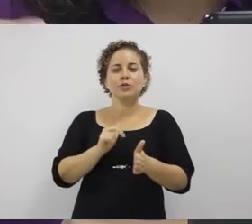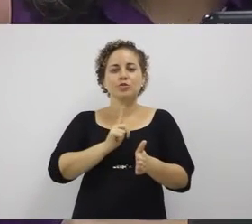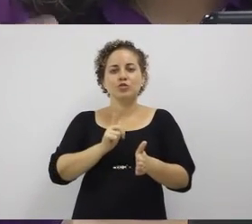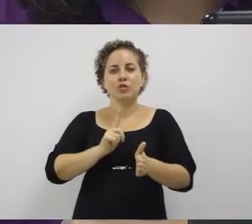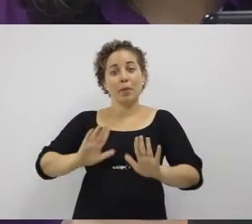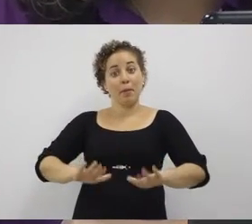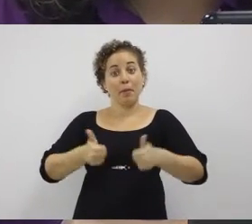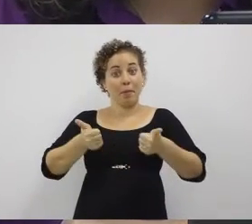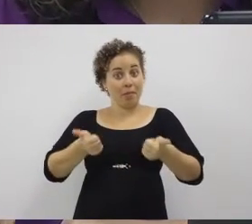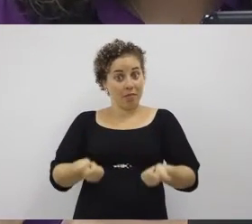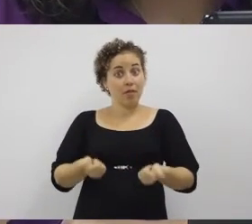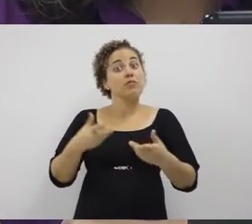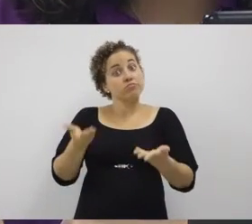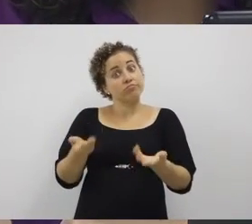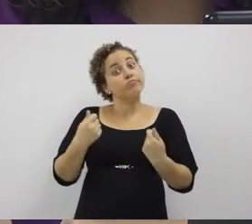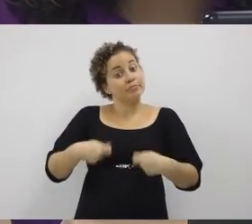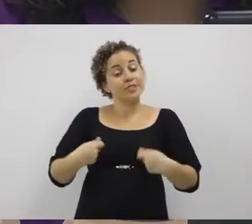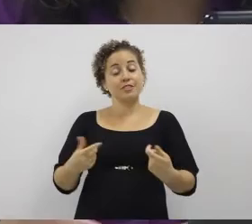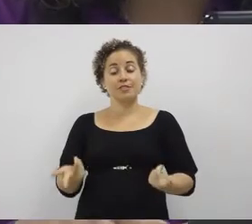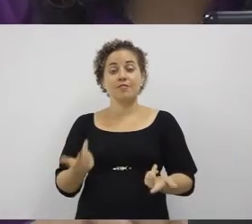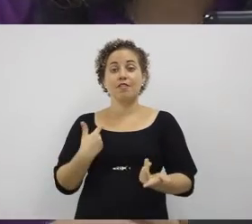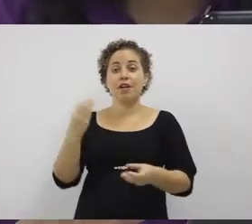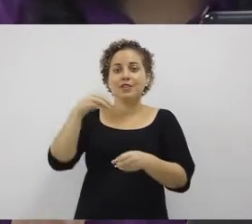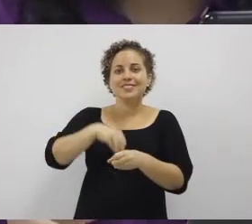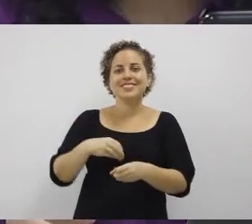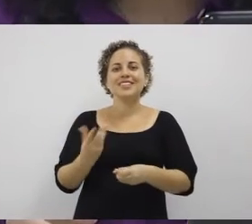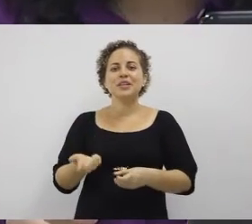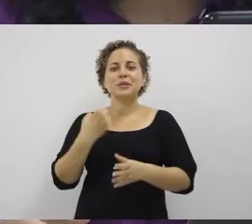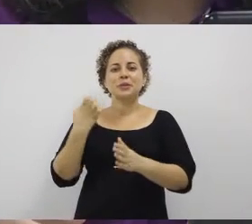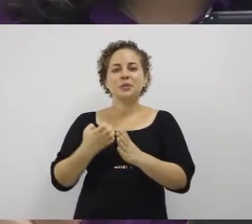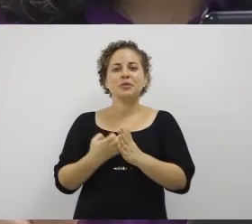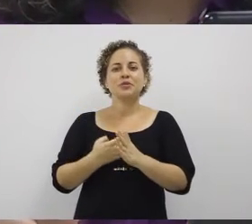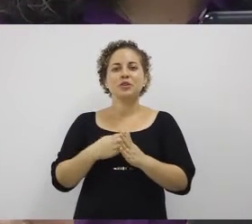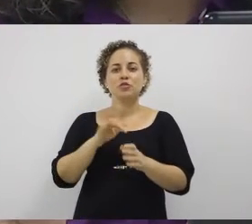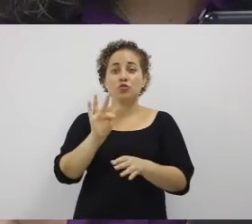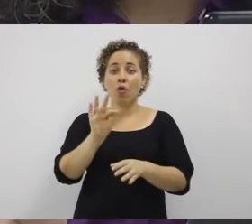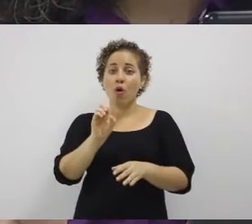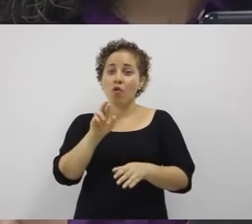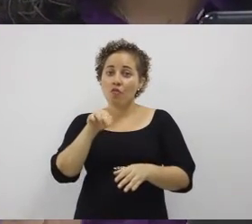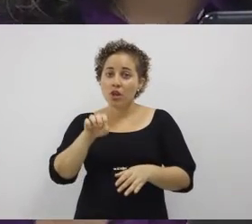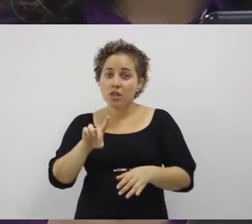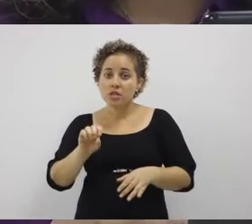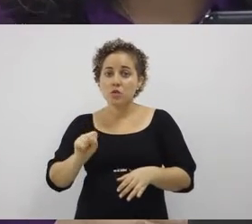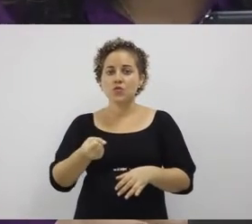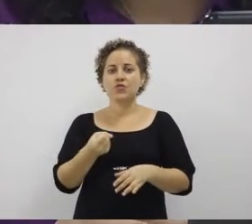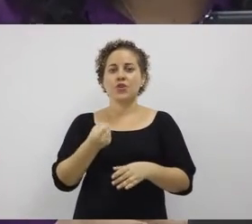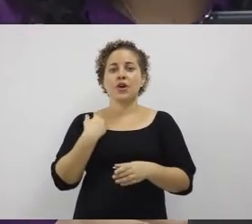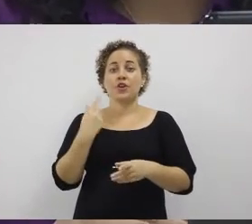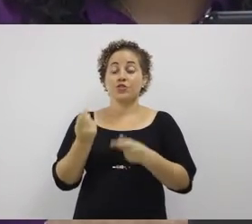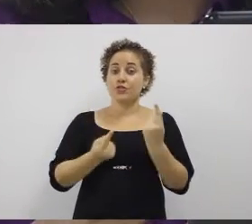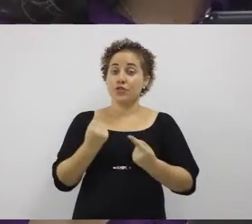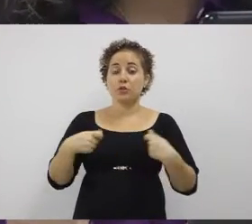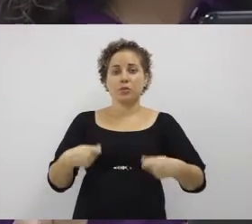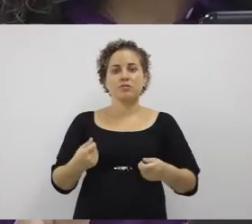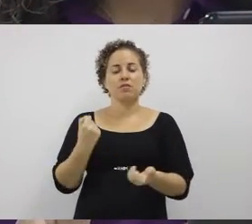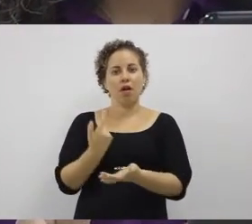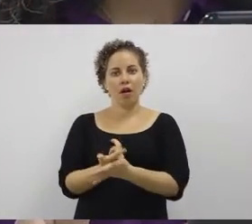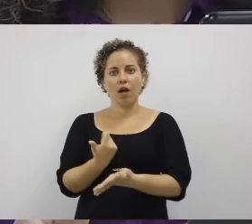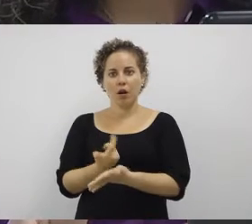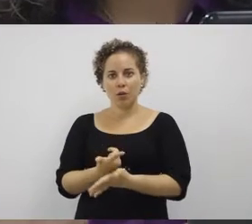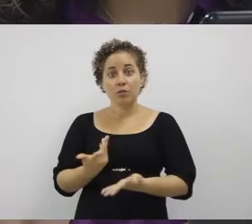de melhoria, caso seja necessário, dentro do próprio fornecedor. O envio de pedido aos fornecedores algumas vezes é feito pela área de compras, mas em